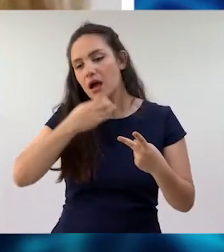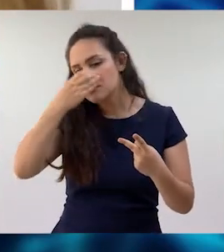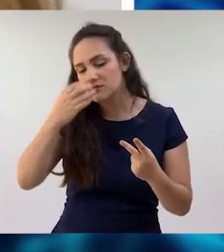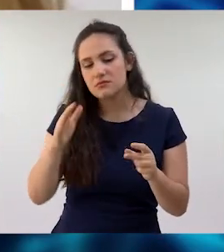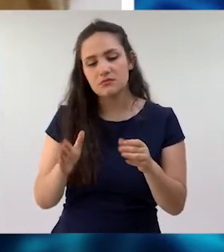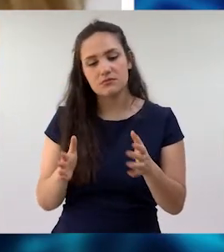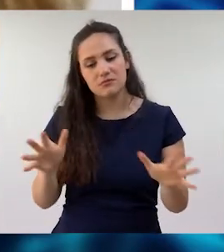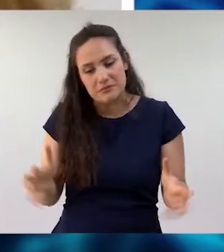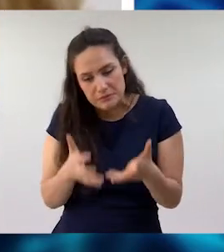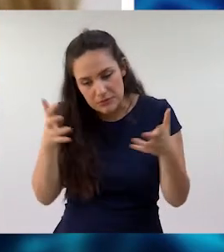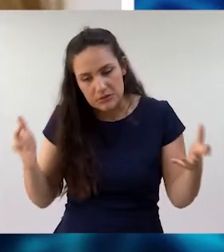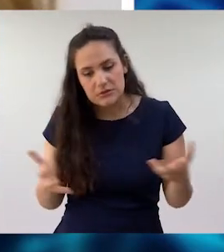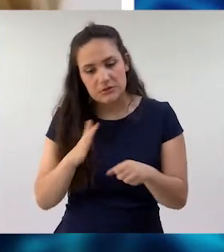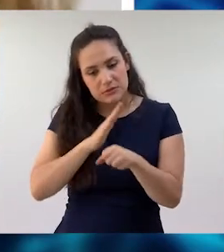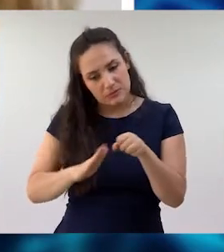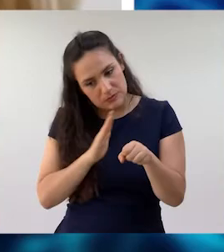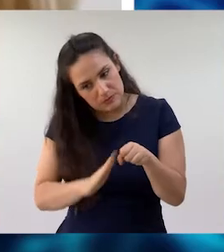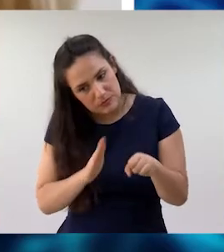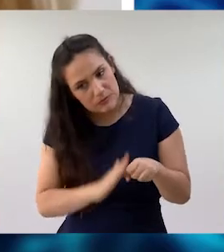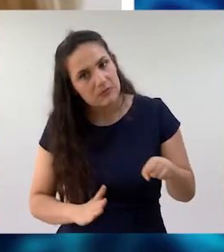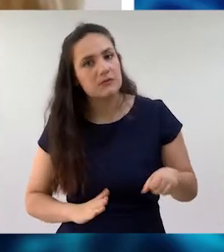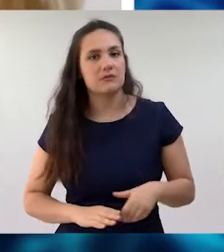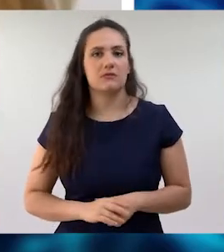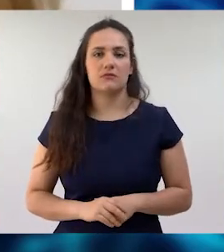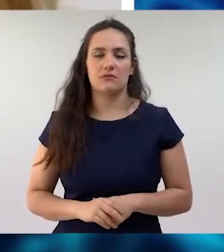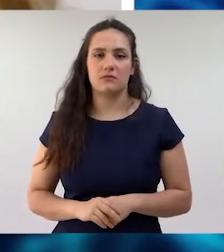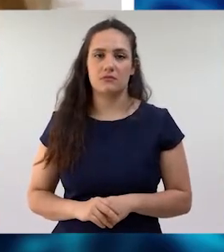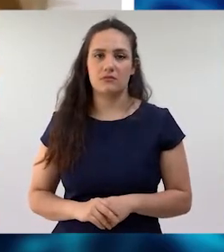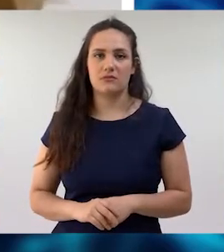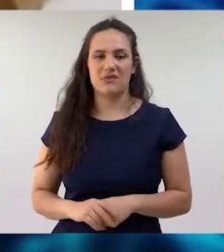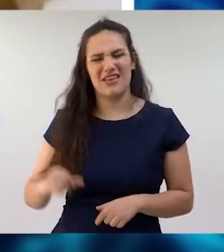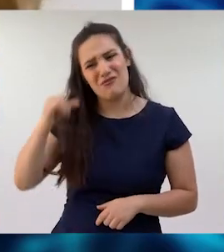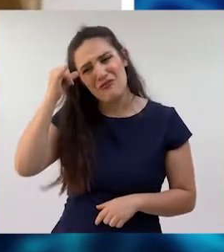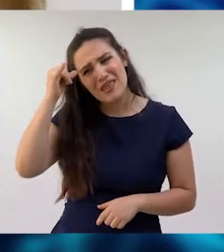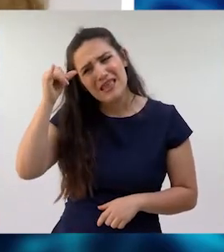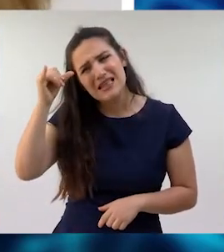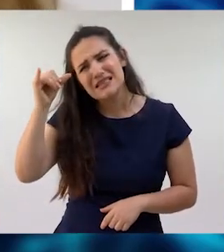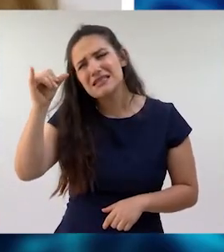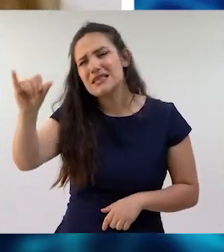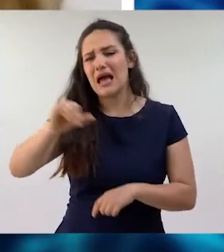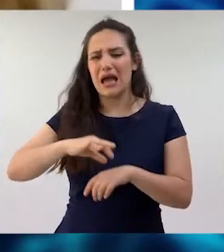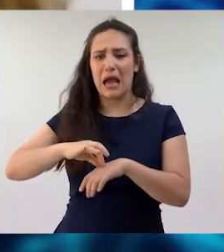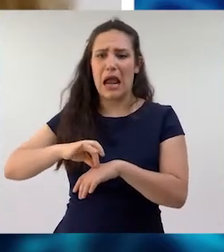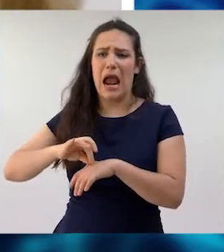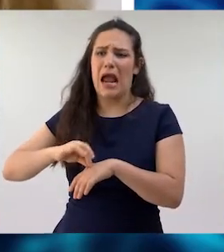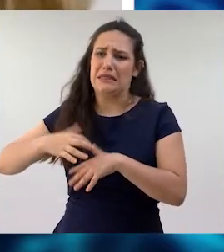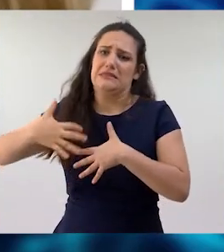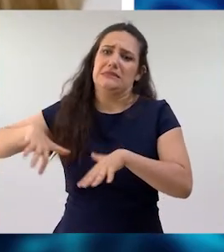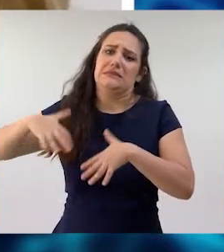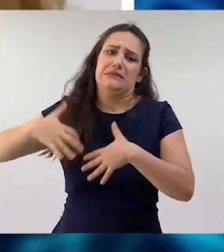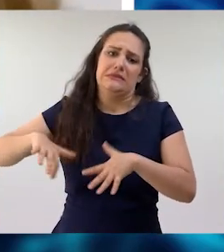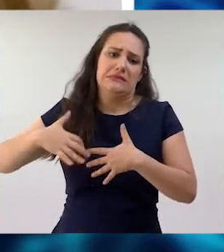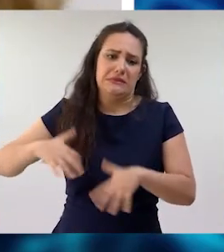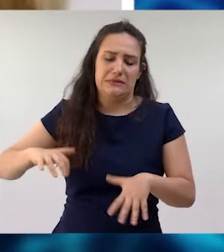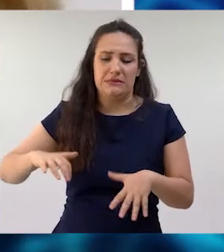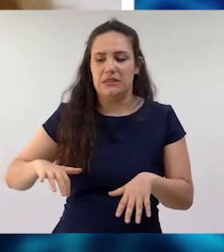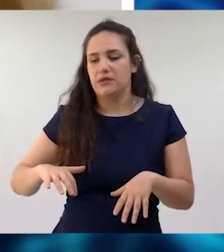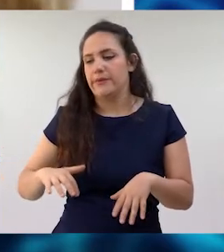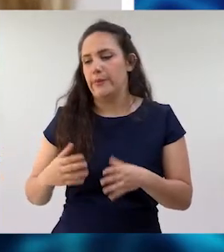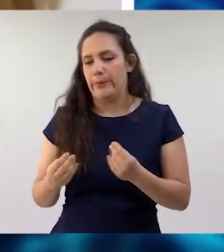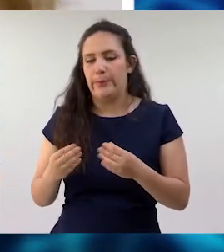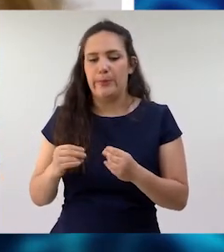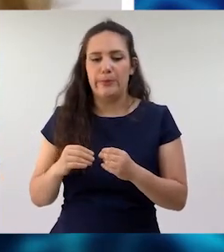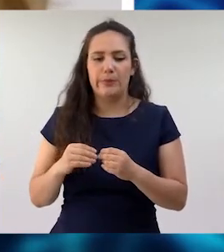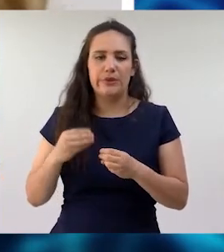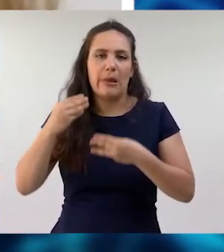fruta, verdura e legume, em detrimento do excesso de carne, de